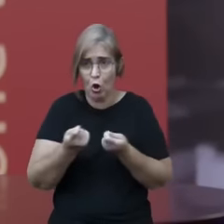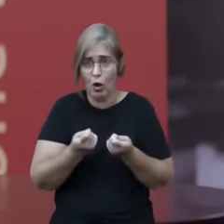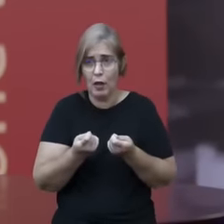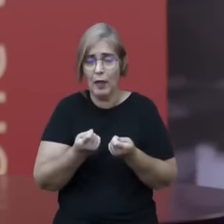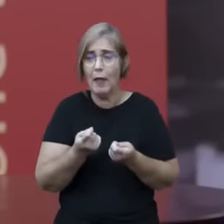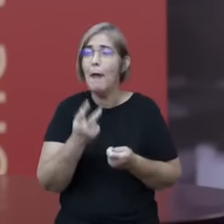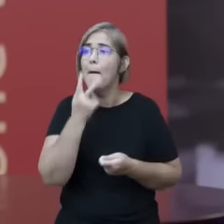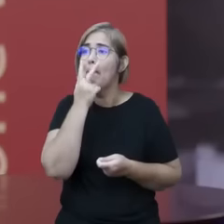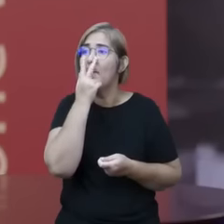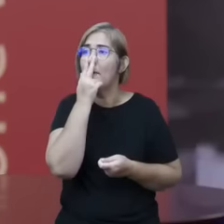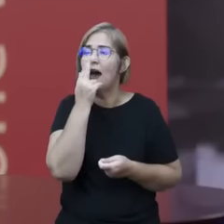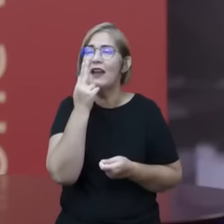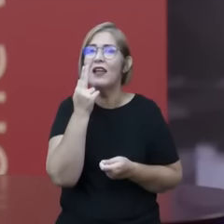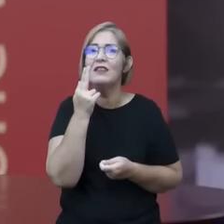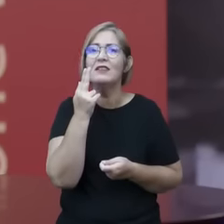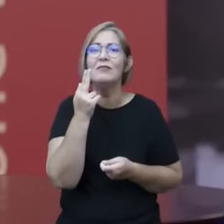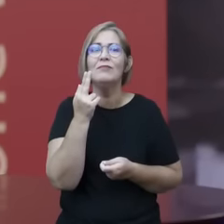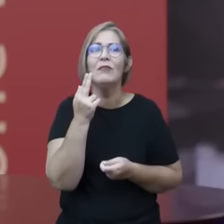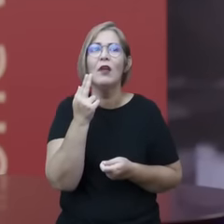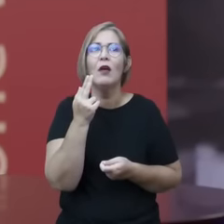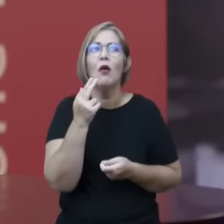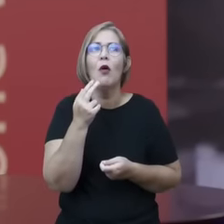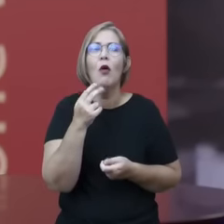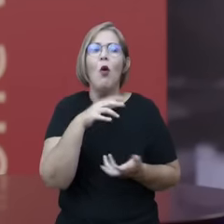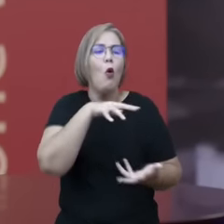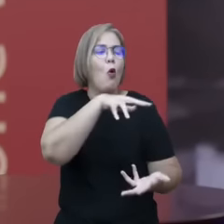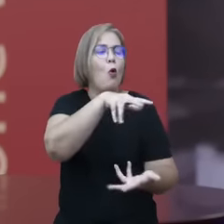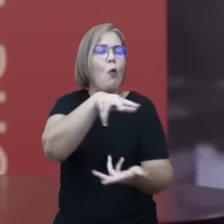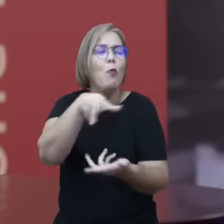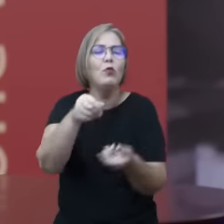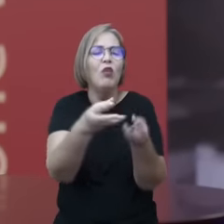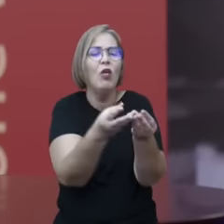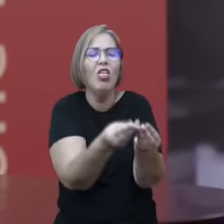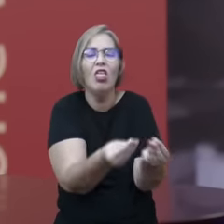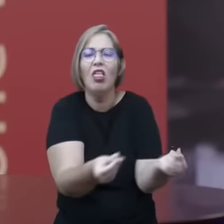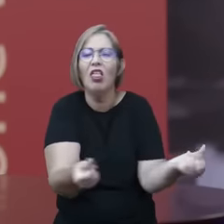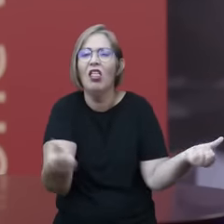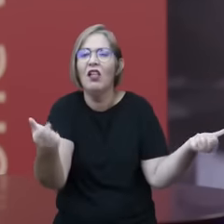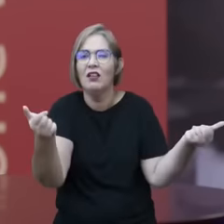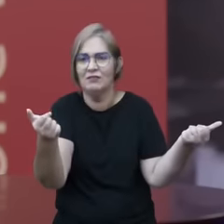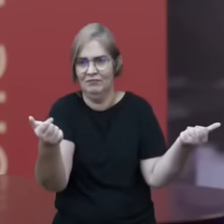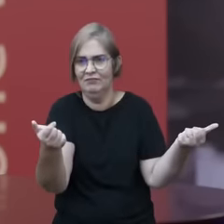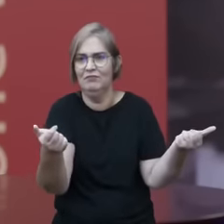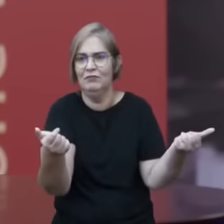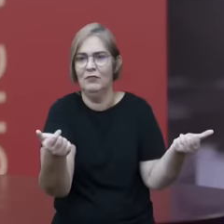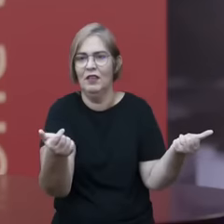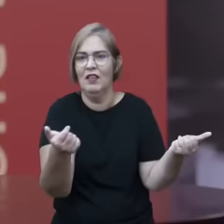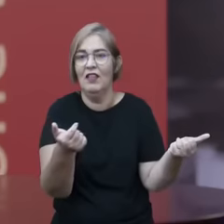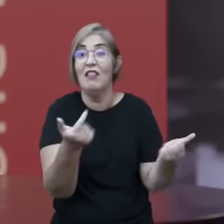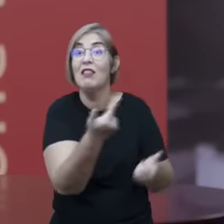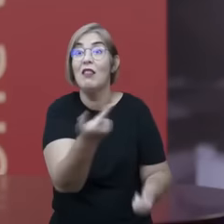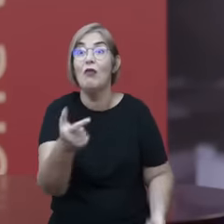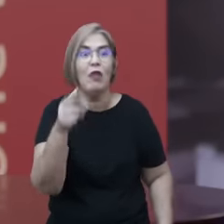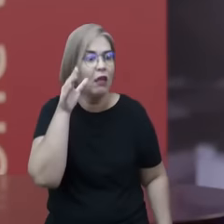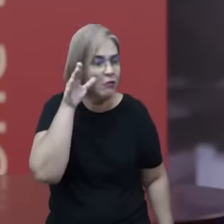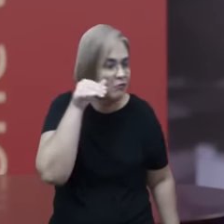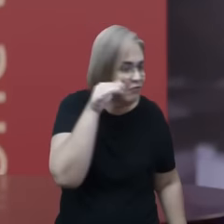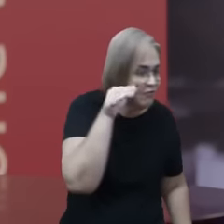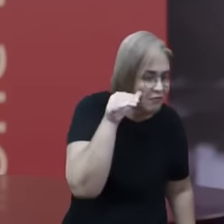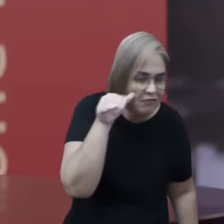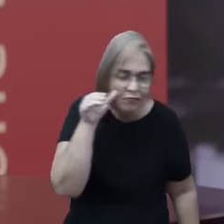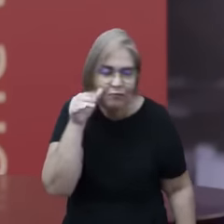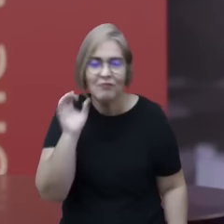densidade do mundo, não é? Mas esse projeto fracassa. Ora, é justamente este primeiro